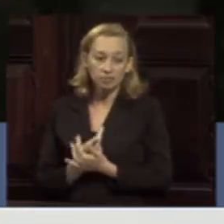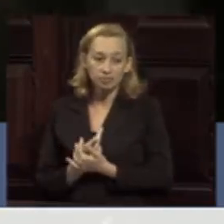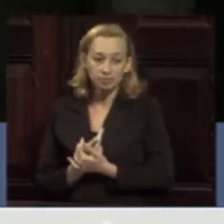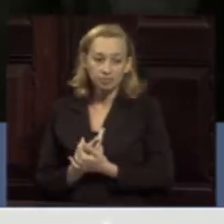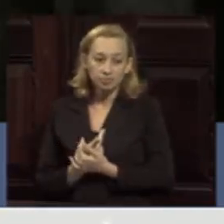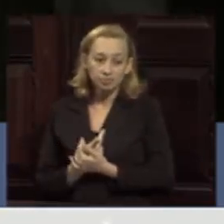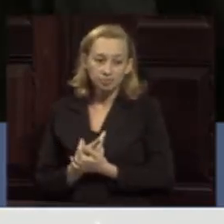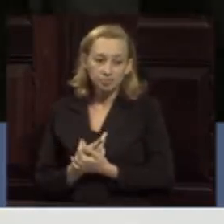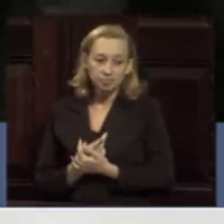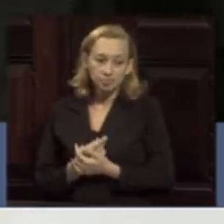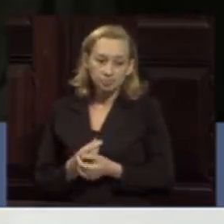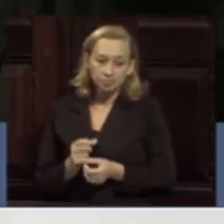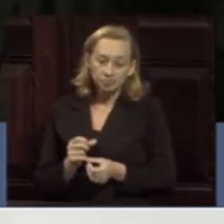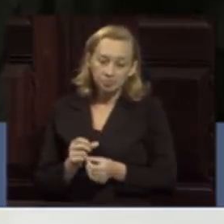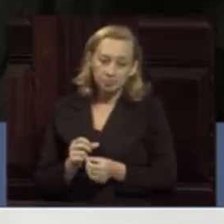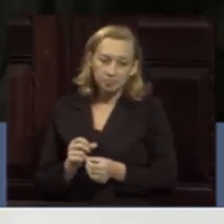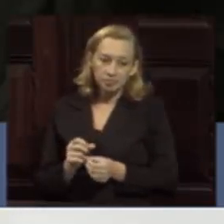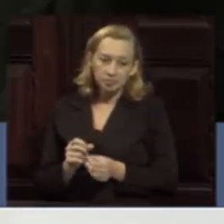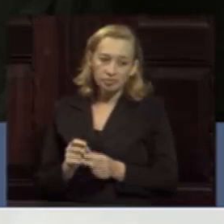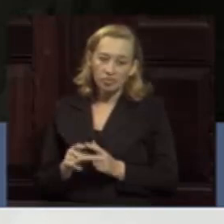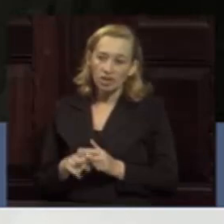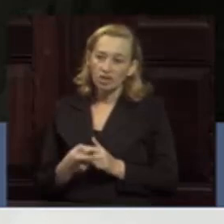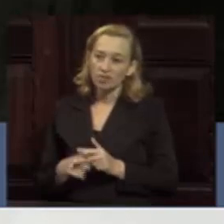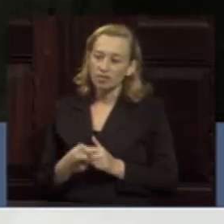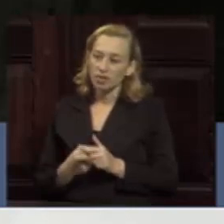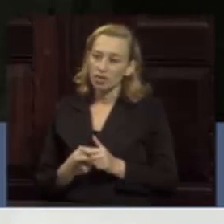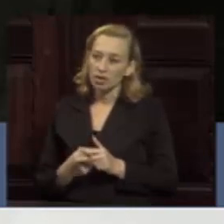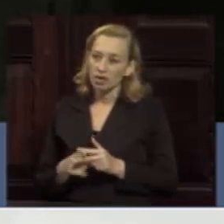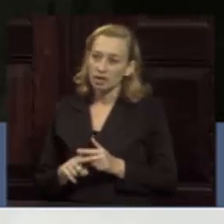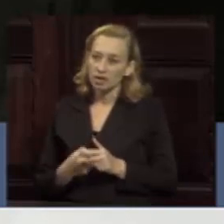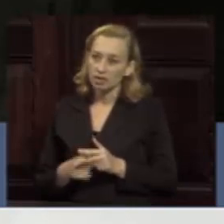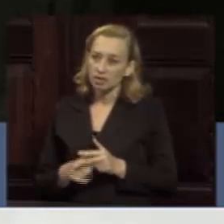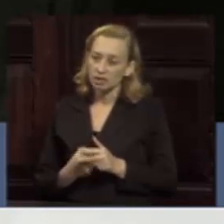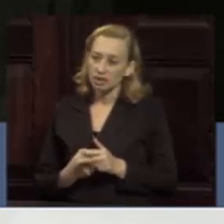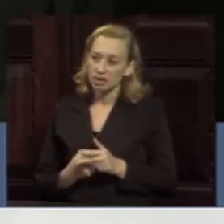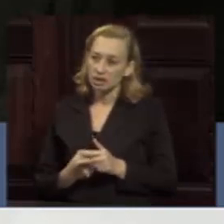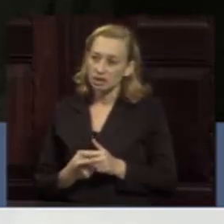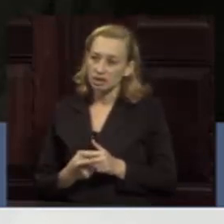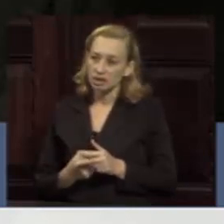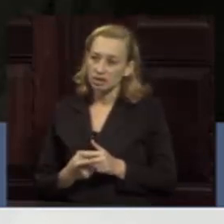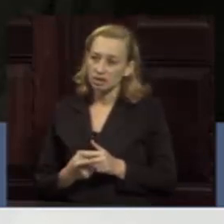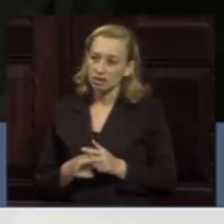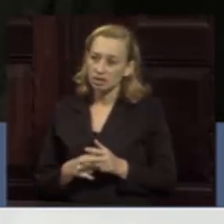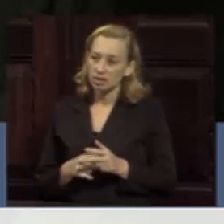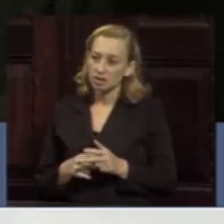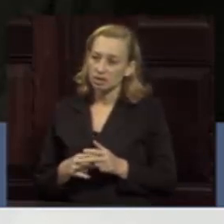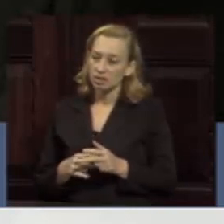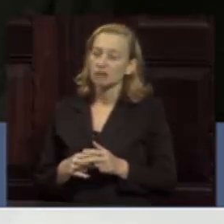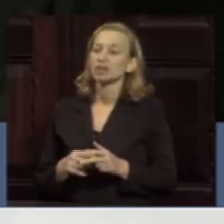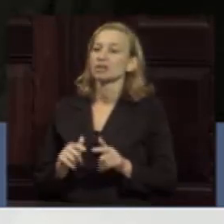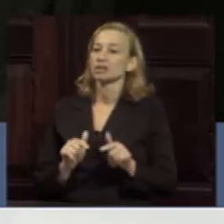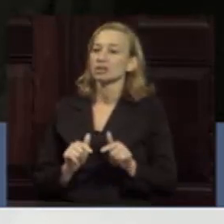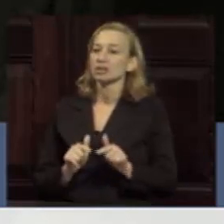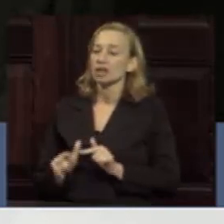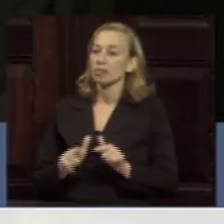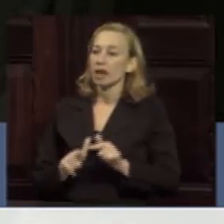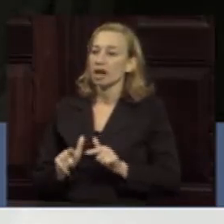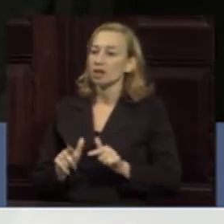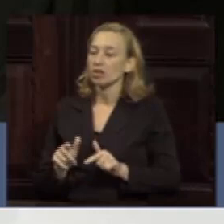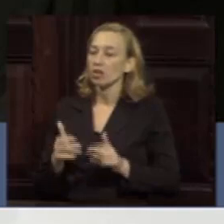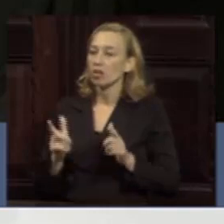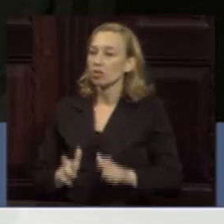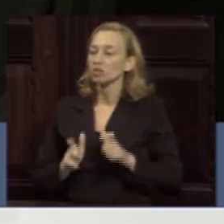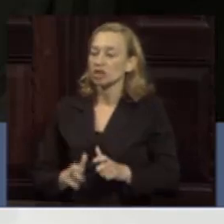reforma trabalhista, onde as mulheres perdem os seus direitos. O direito de